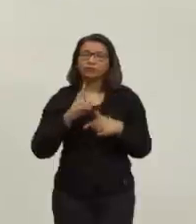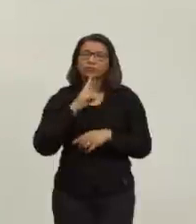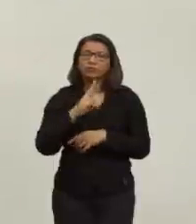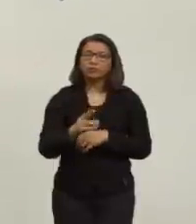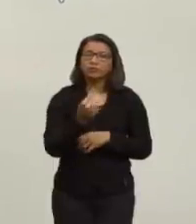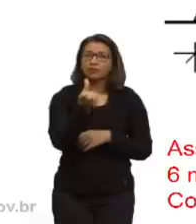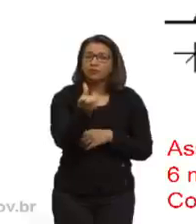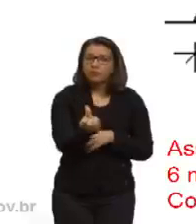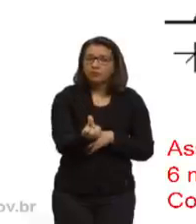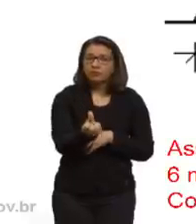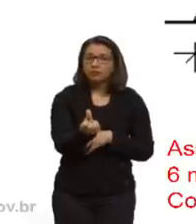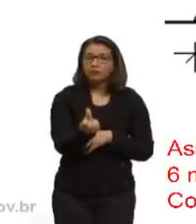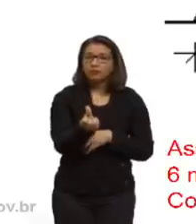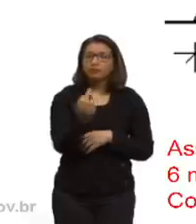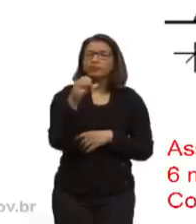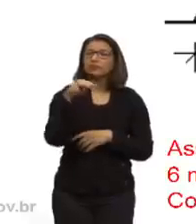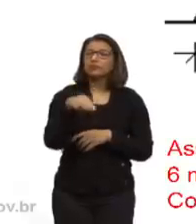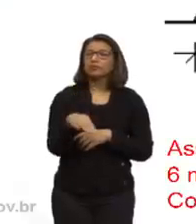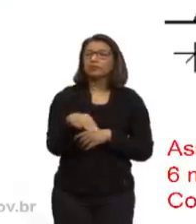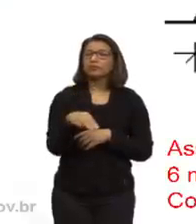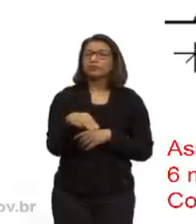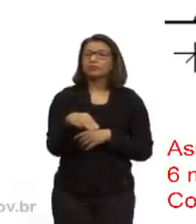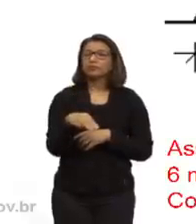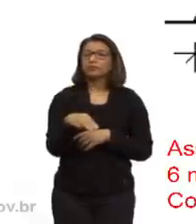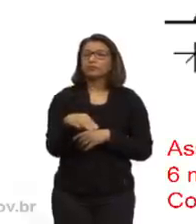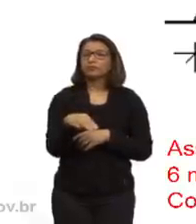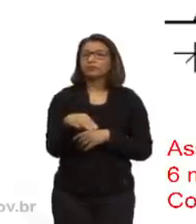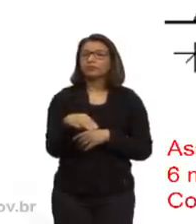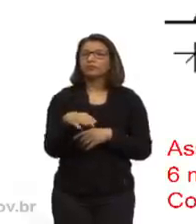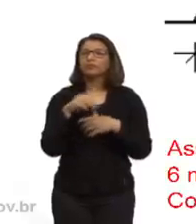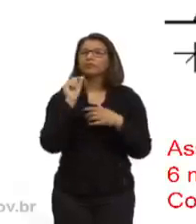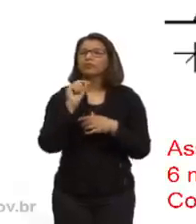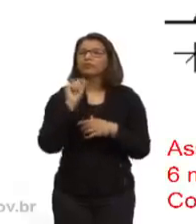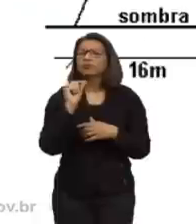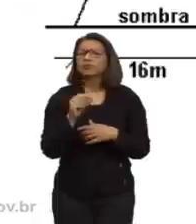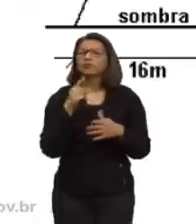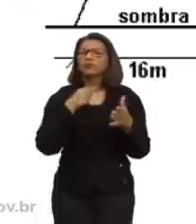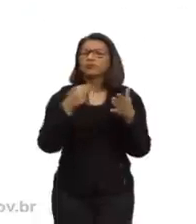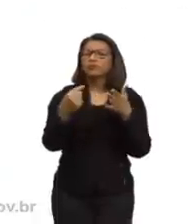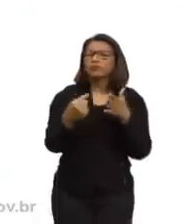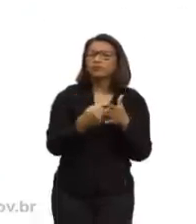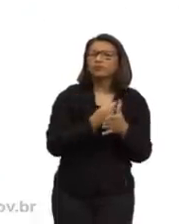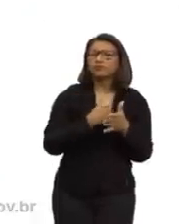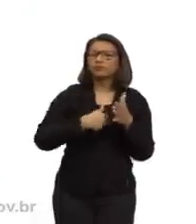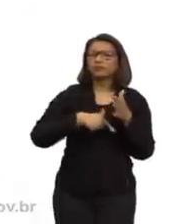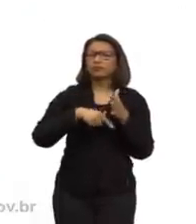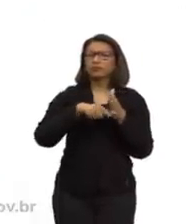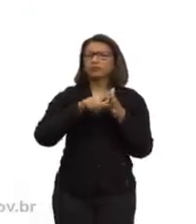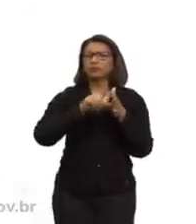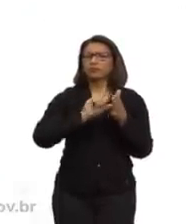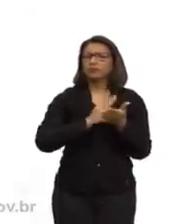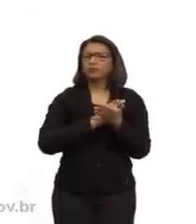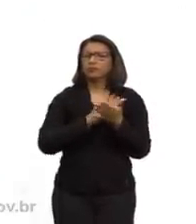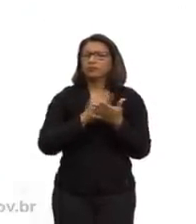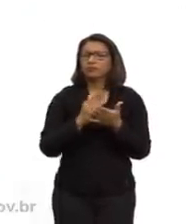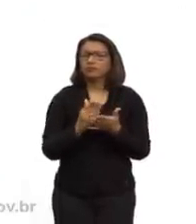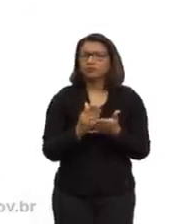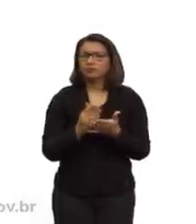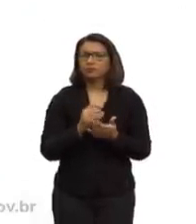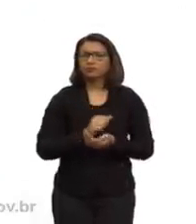é de 6 metros. Tá? Então, 6 metros. Mas o que, que perguntava lá no início? Vamos voltar